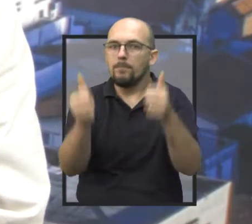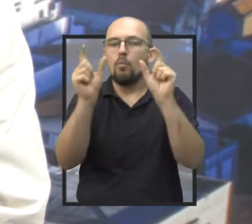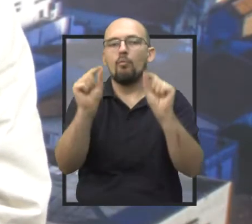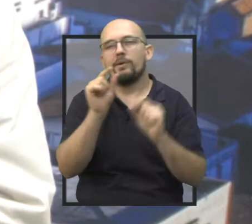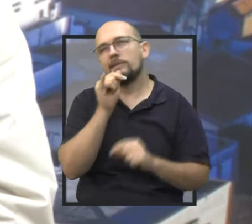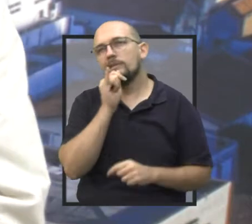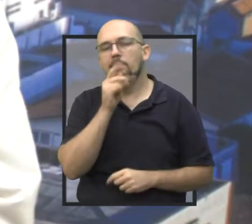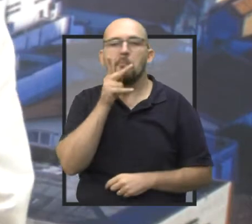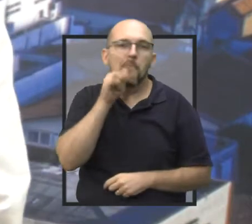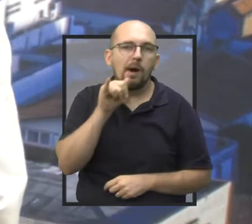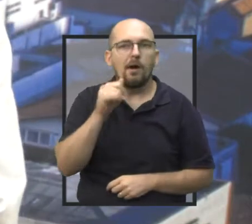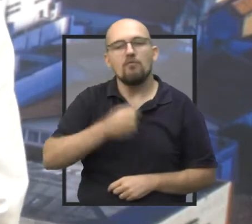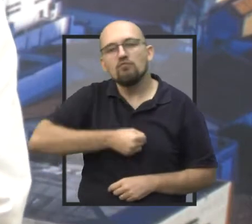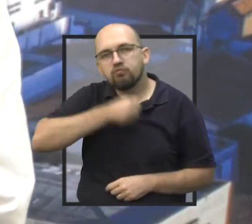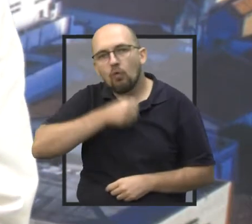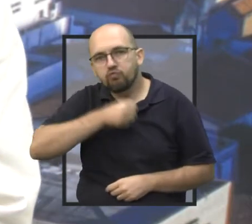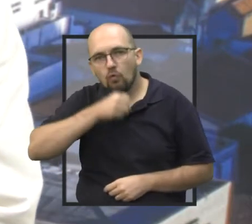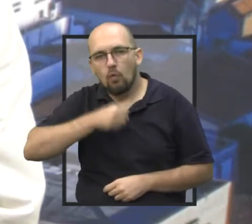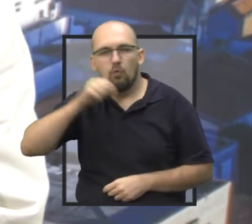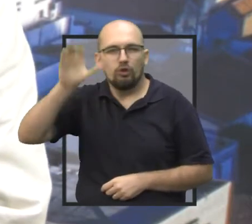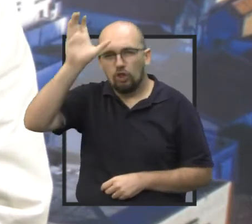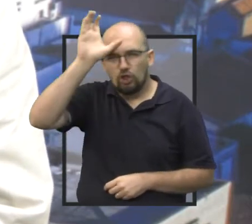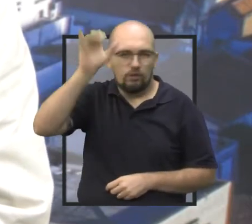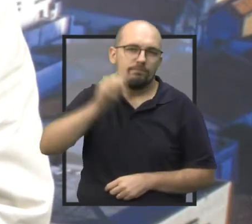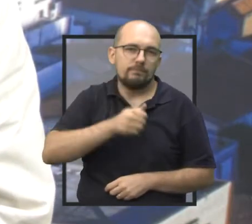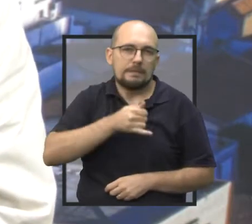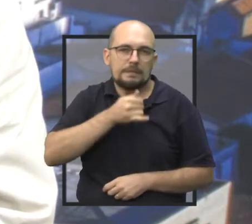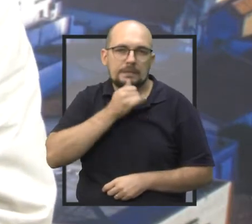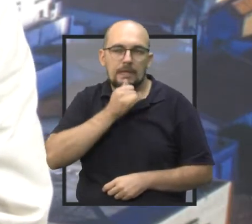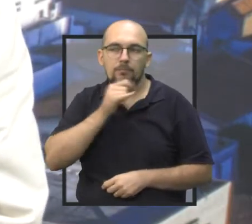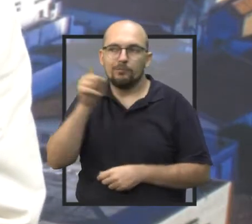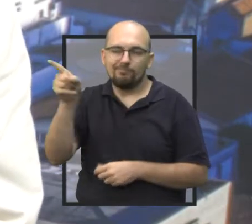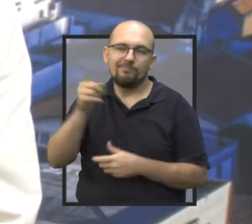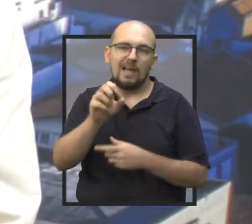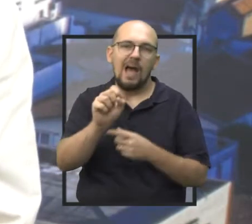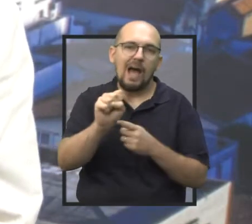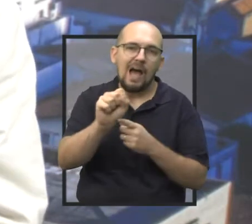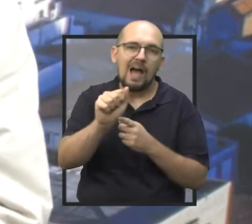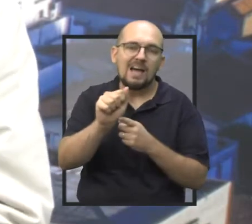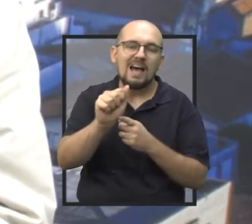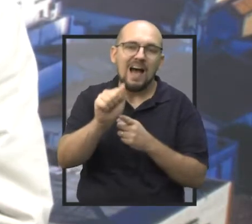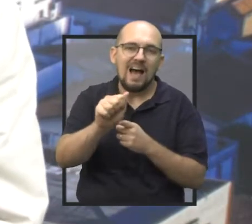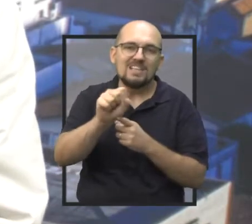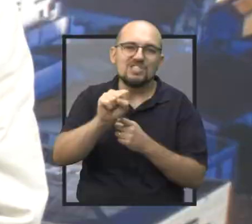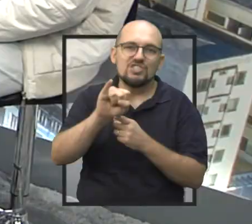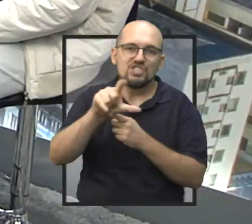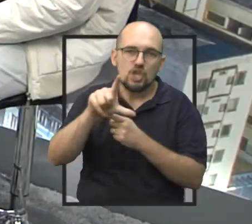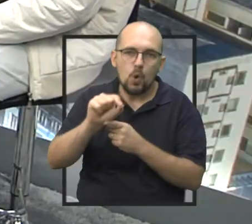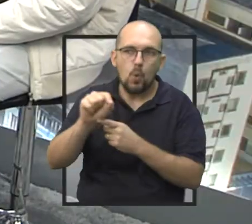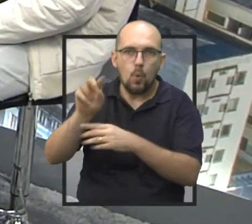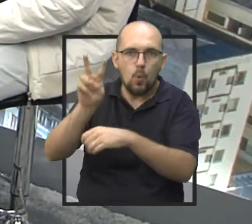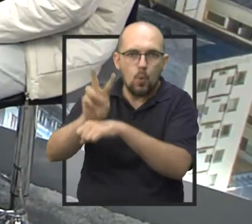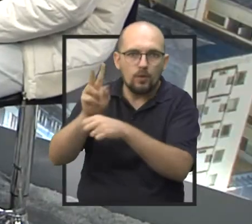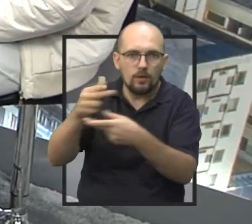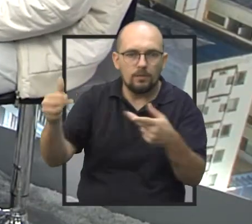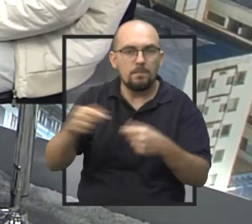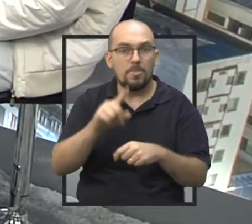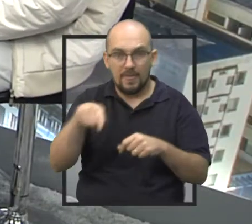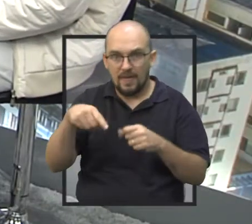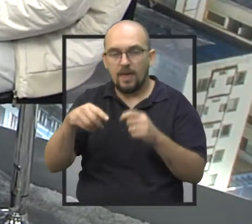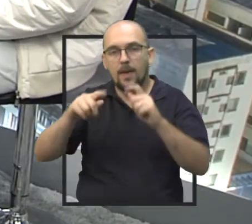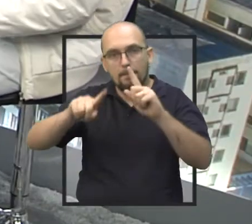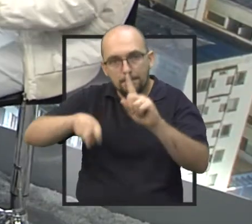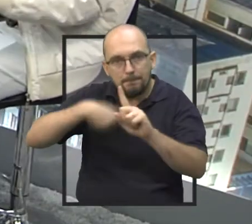pais, avós, tios, enfim, tantos outros aí, em asilos, esses lugares aí, cuidadores de idosos. Então é ampliar essa possibilidade